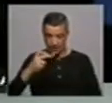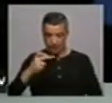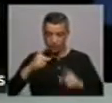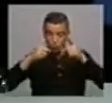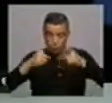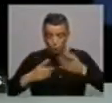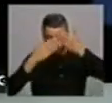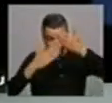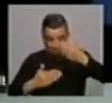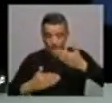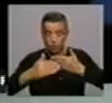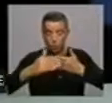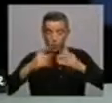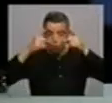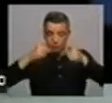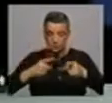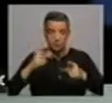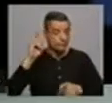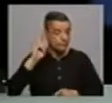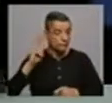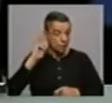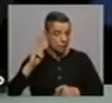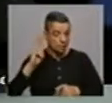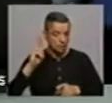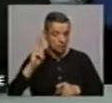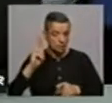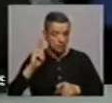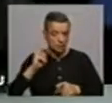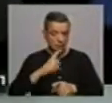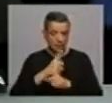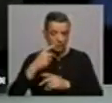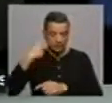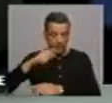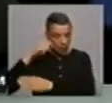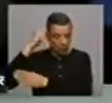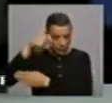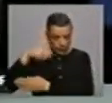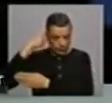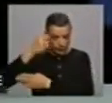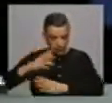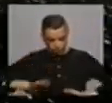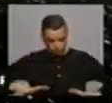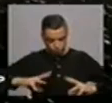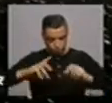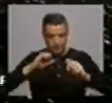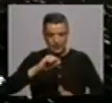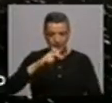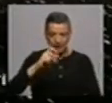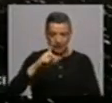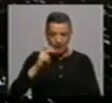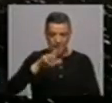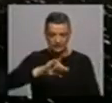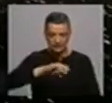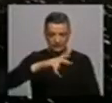portanto, é absolutamente precioso. Então nós temos uma espécie de um filme que nos mostra a evolução das galáxias e algumas galáxias